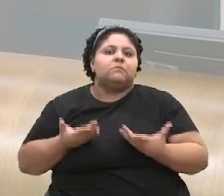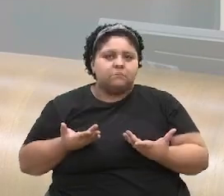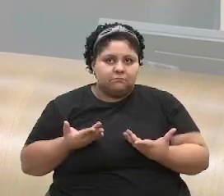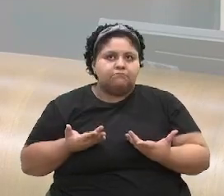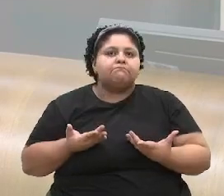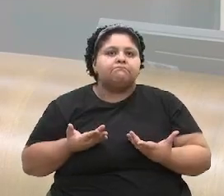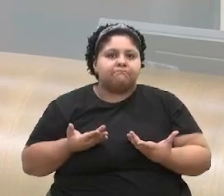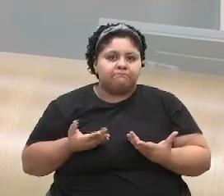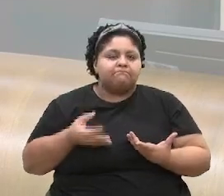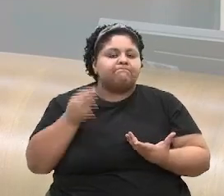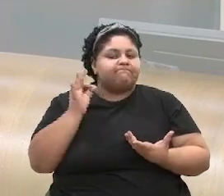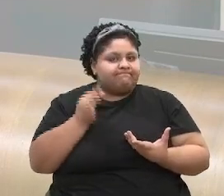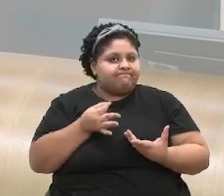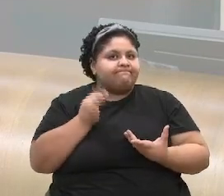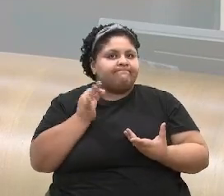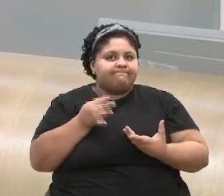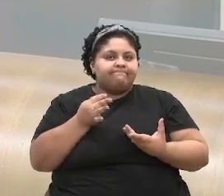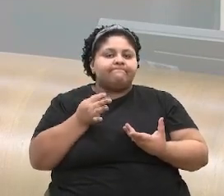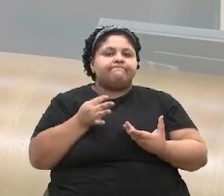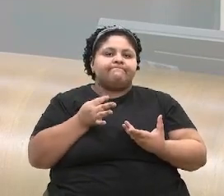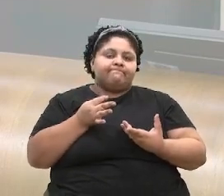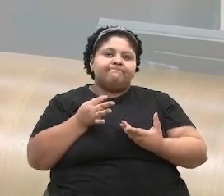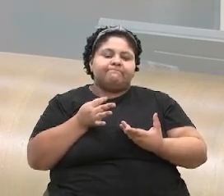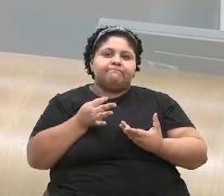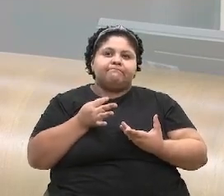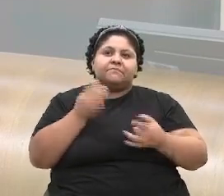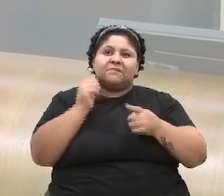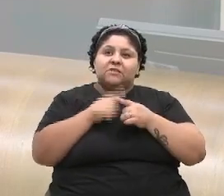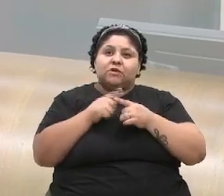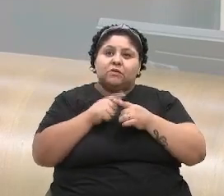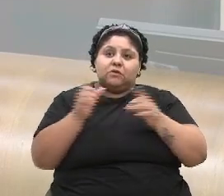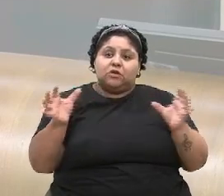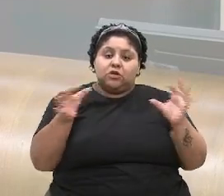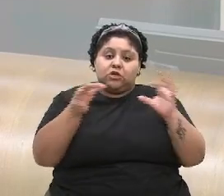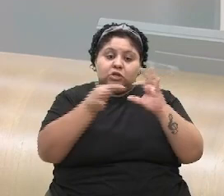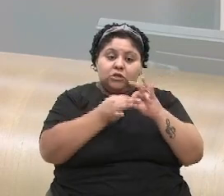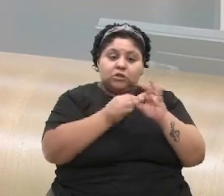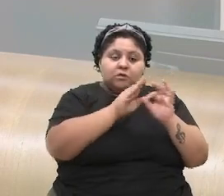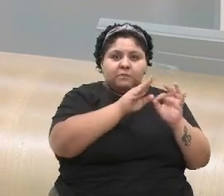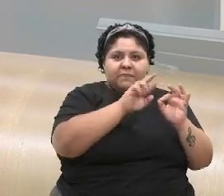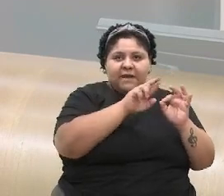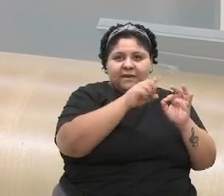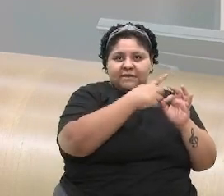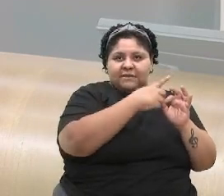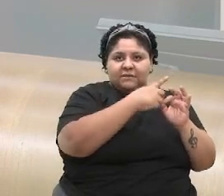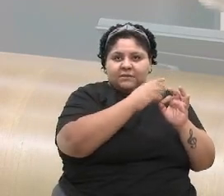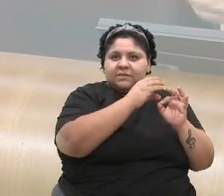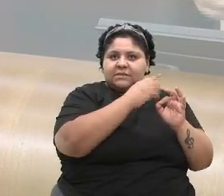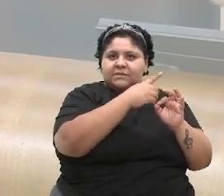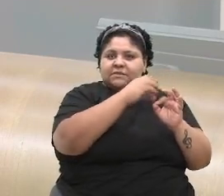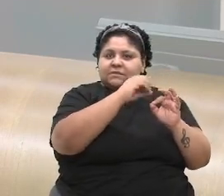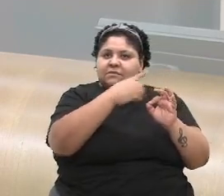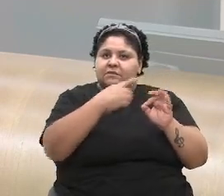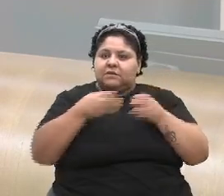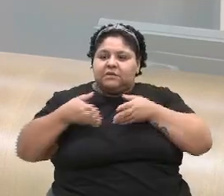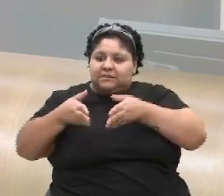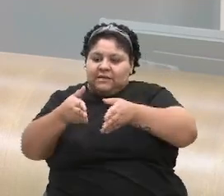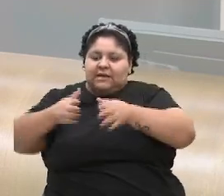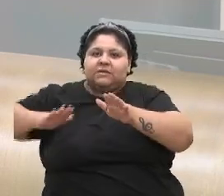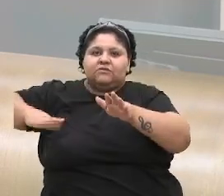Perfeito. Né? O sul de Santa Catarina também será beneficiado, porque tem uma ligação direta com a BR-101, Estrada do